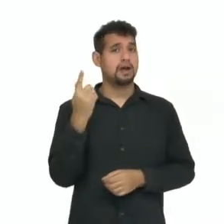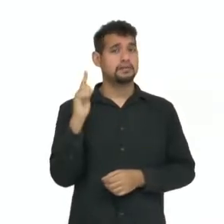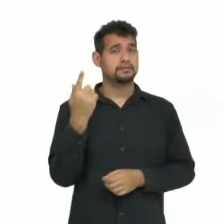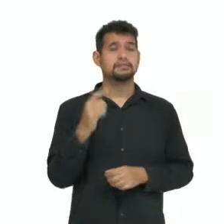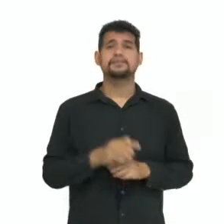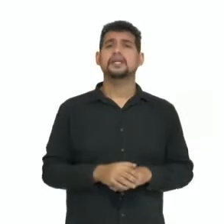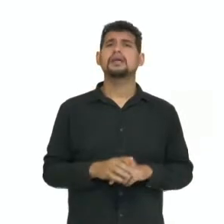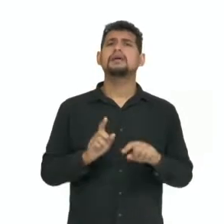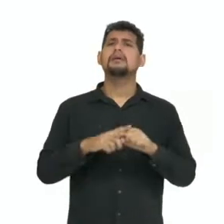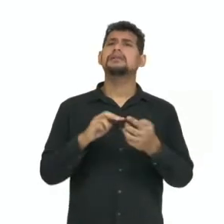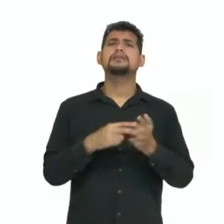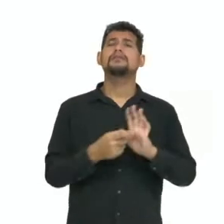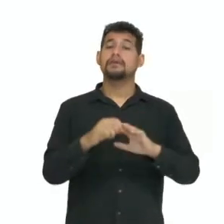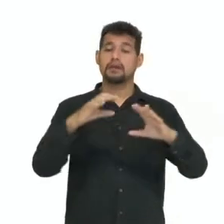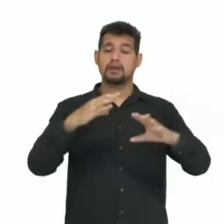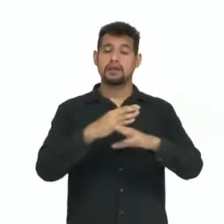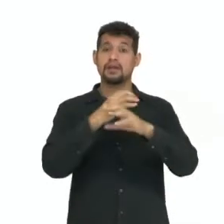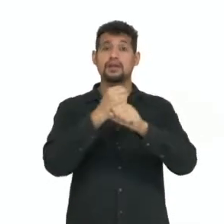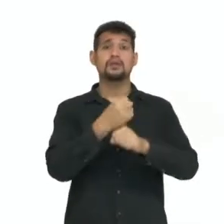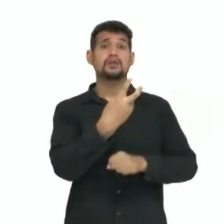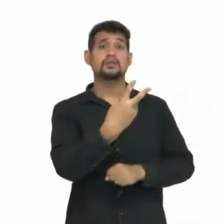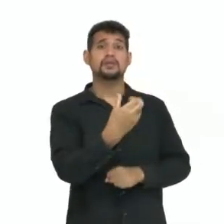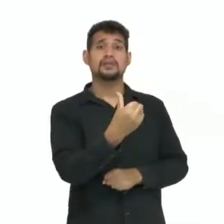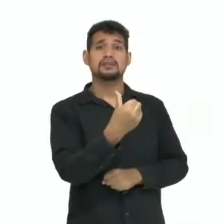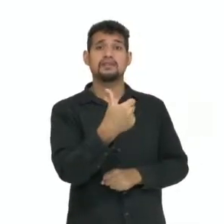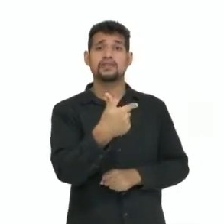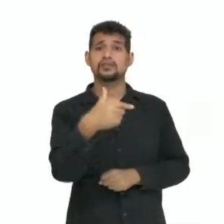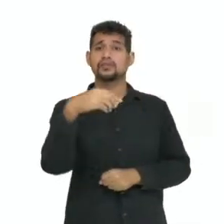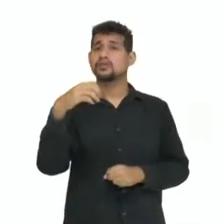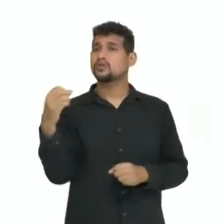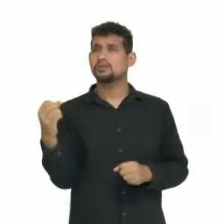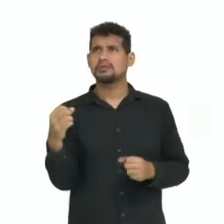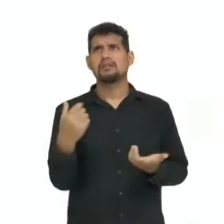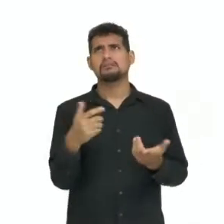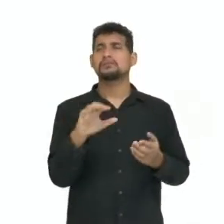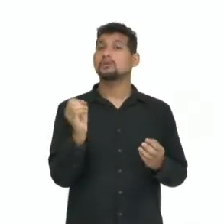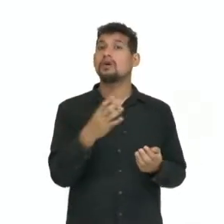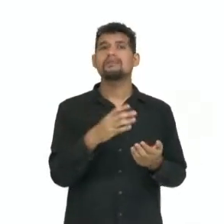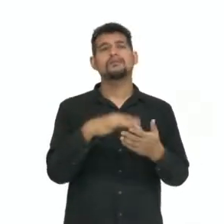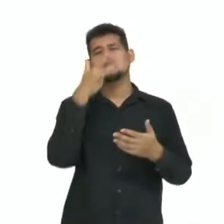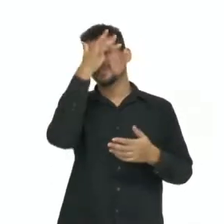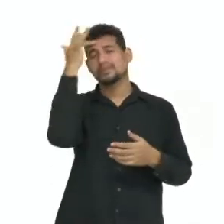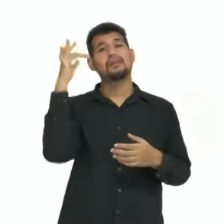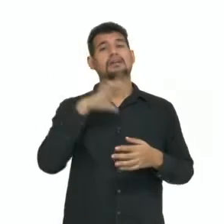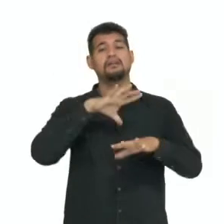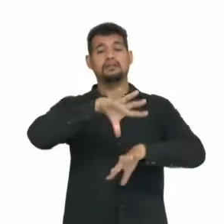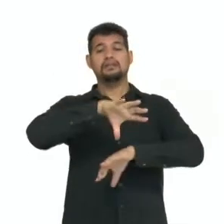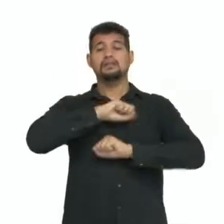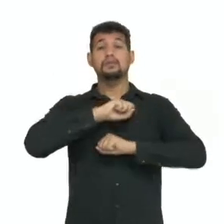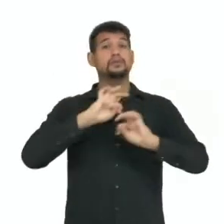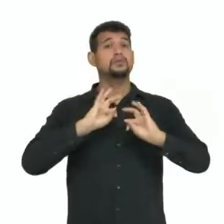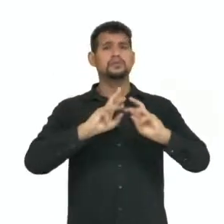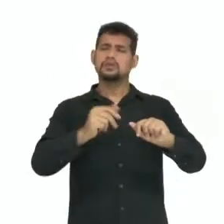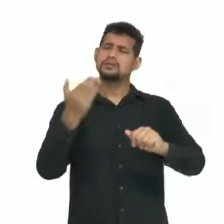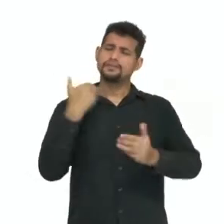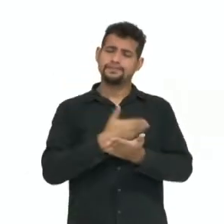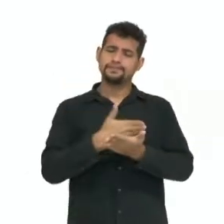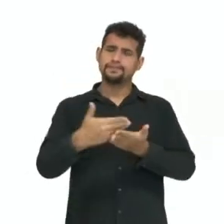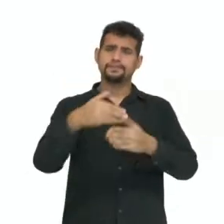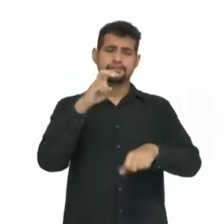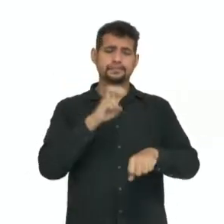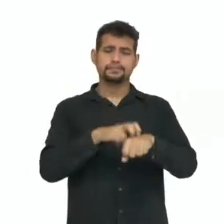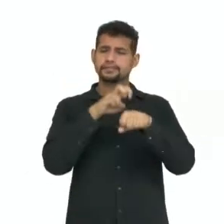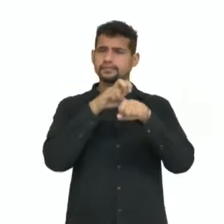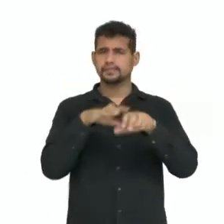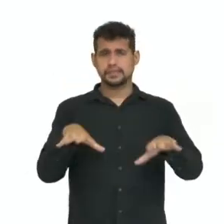isso somam-se os 2.620 novos casos de infecção. Ao todo, desde o começo da